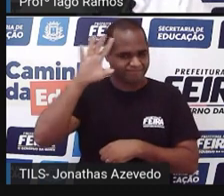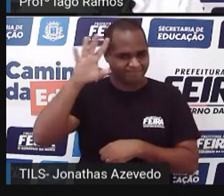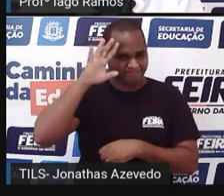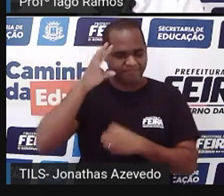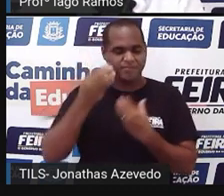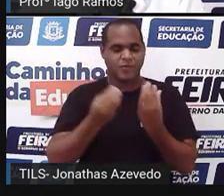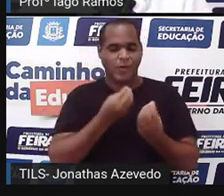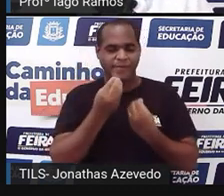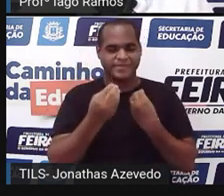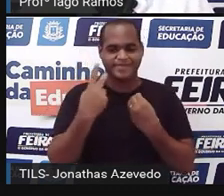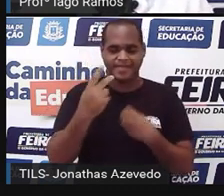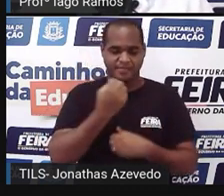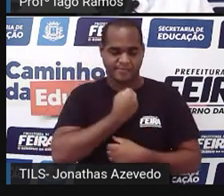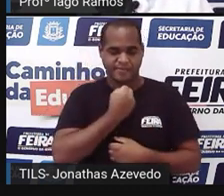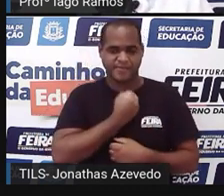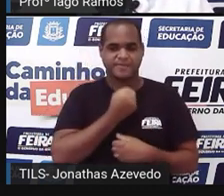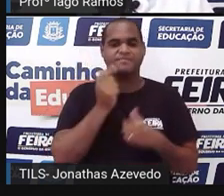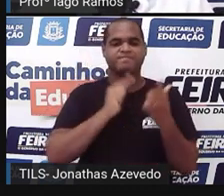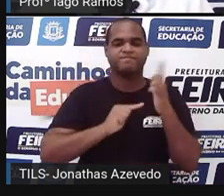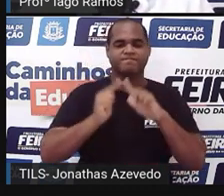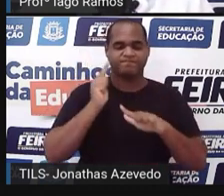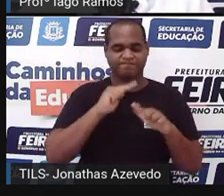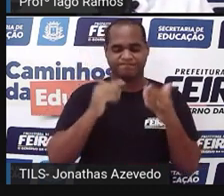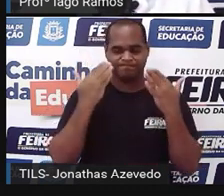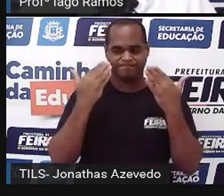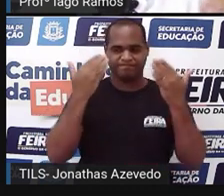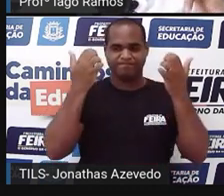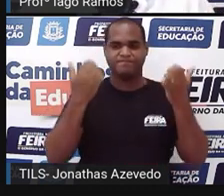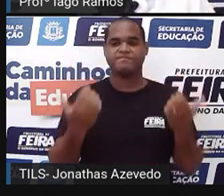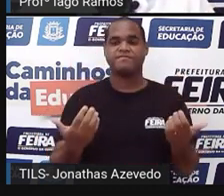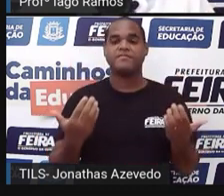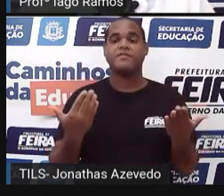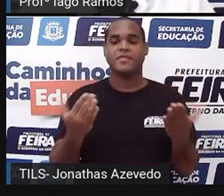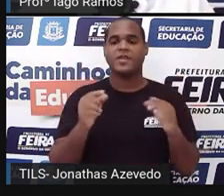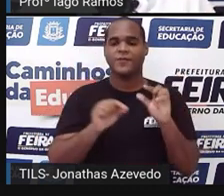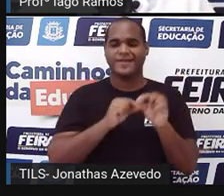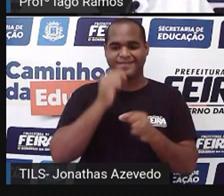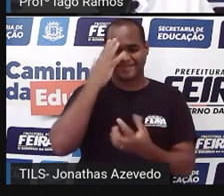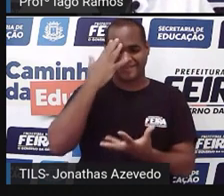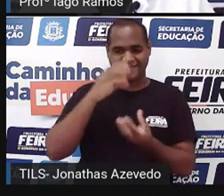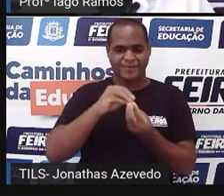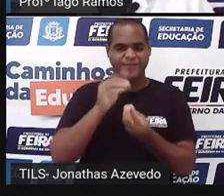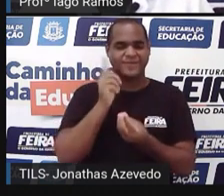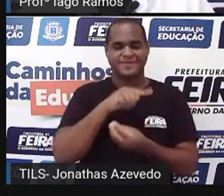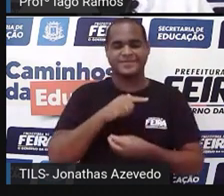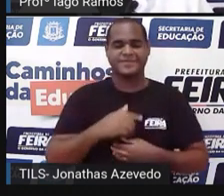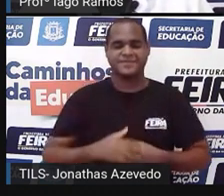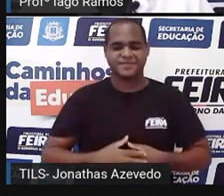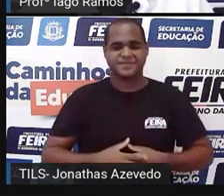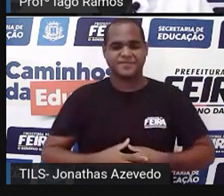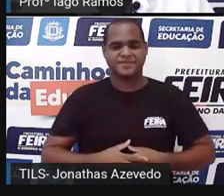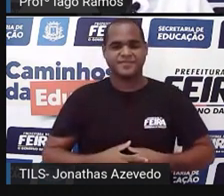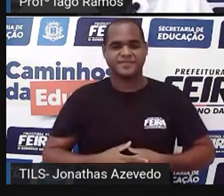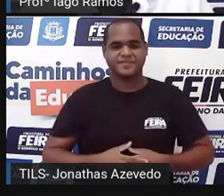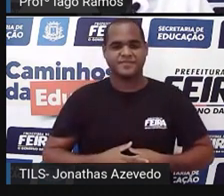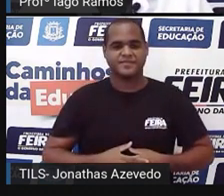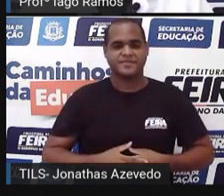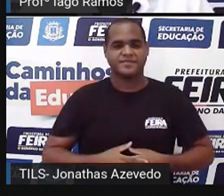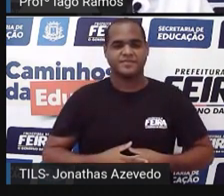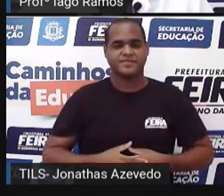Qual daqueles números consegue representar né o quanto você entendeu Até agora tá bom